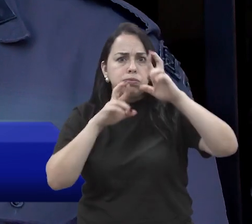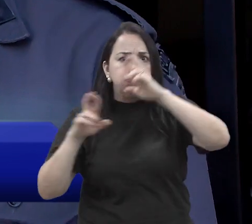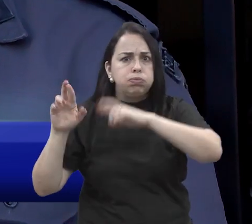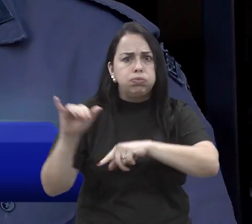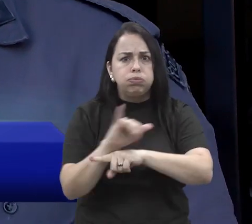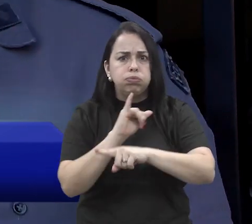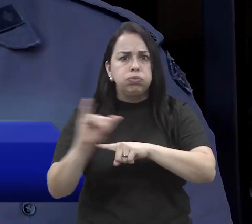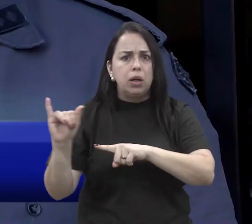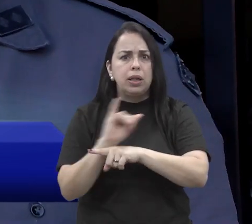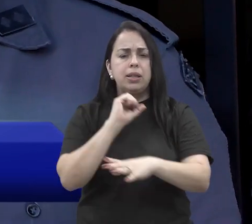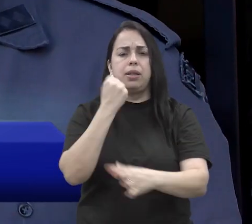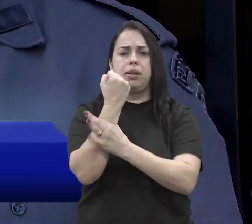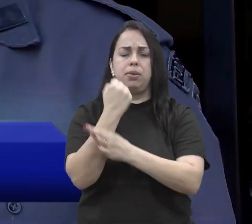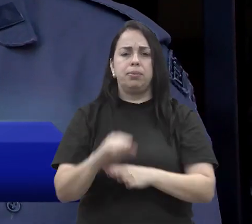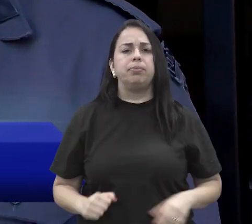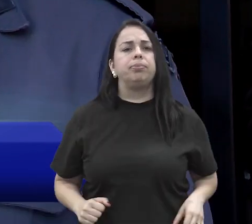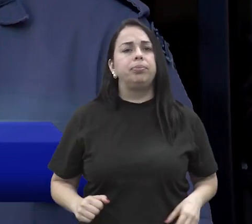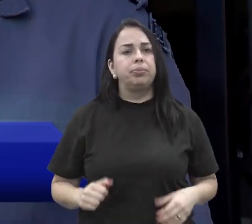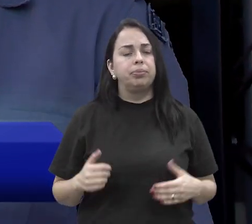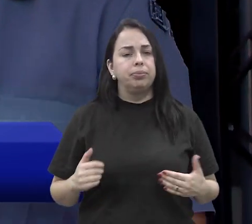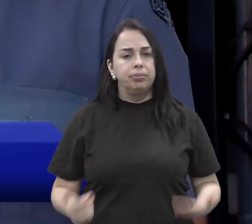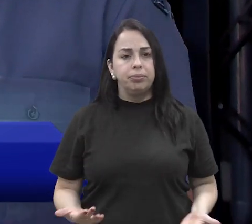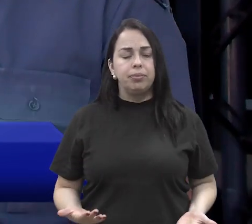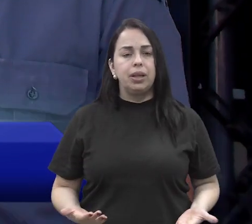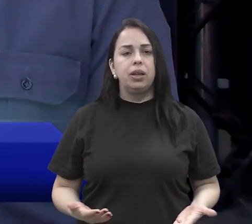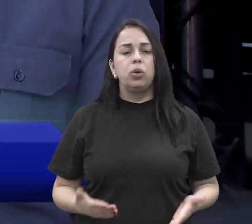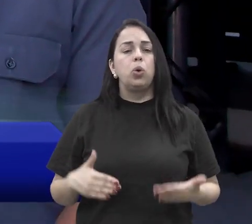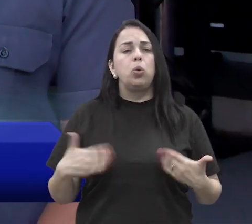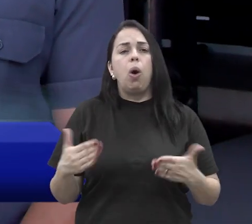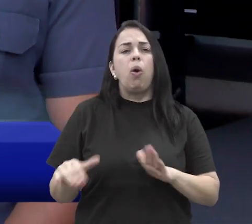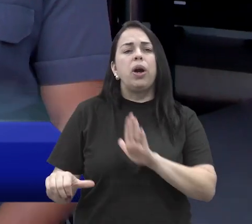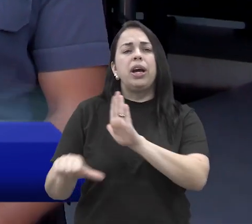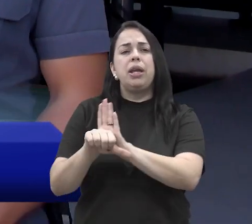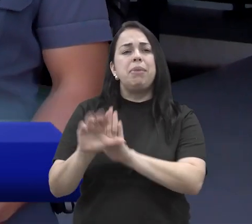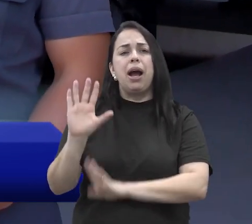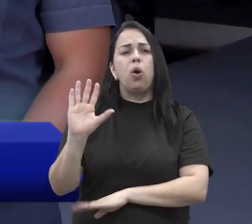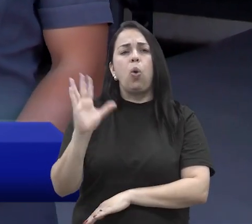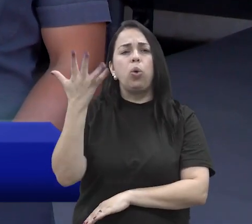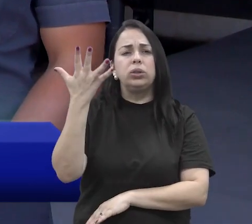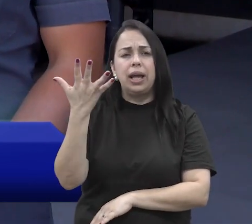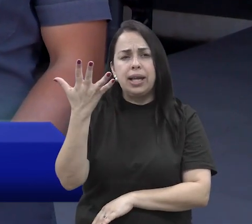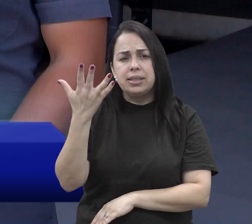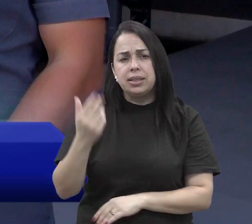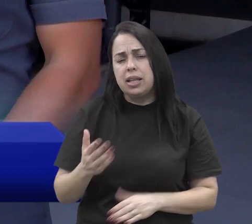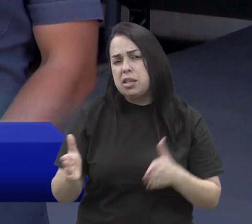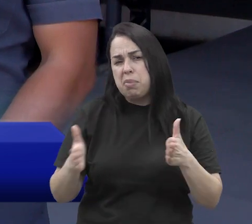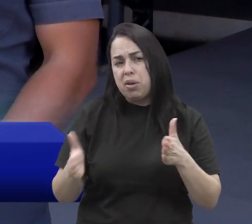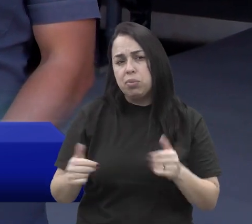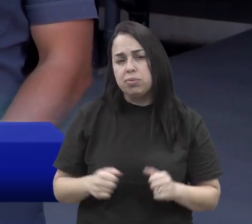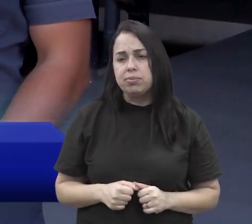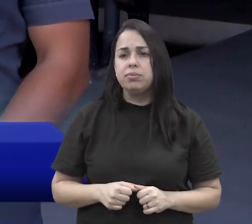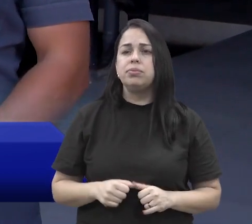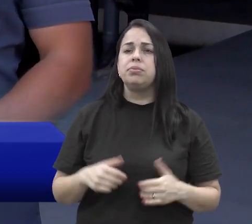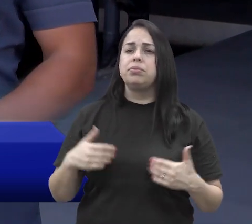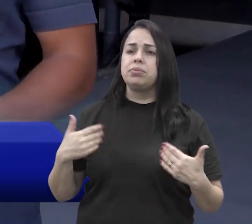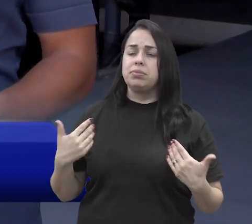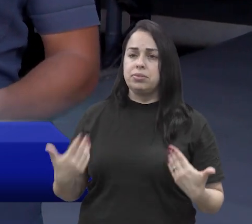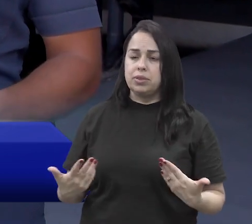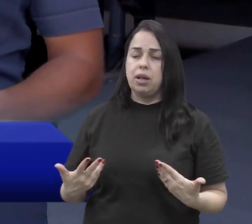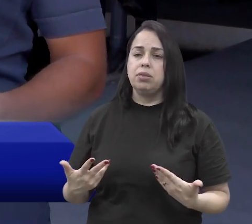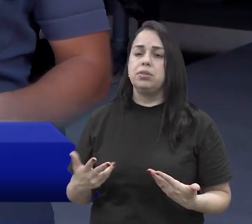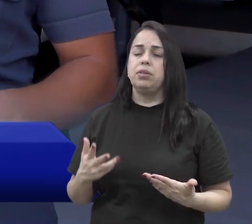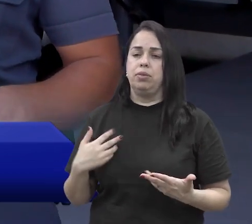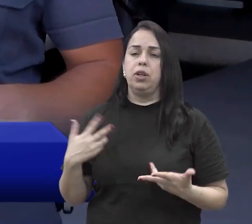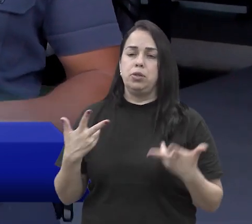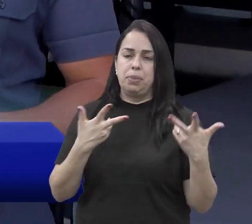ação voltados à segurança da população nessa época. E que tipos de crimes são mais comuns durante aí as compras de fim de ano? Historicamente,